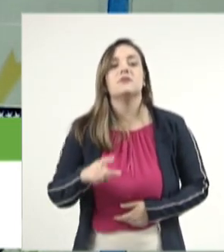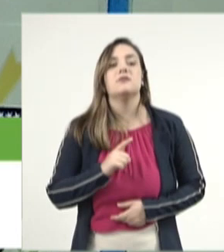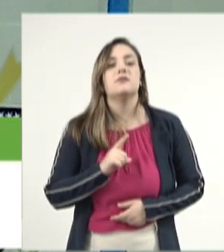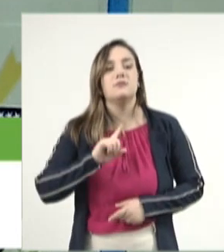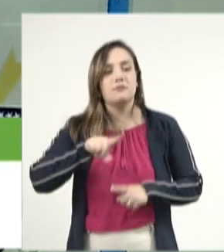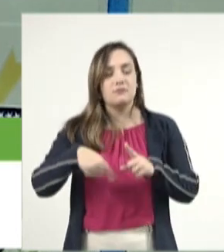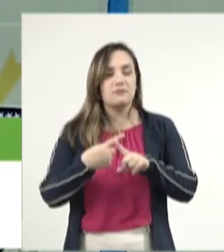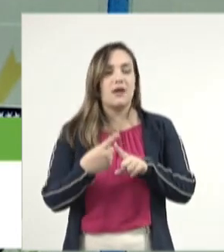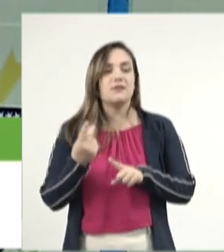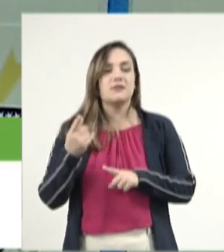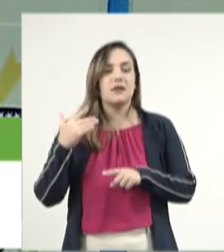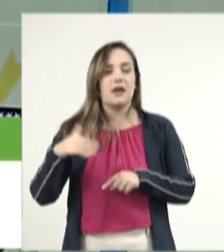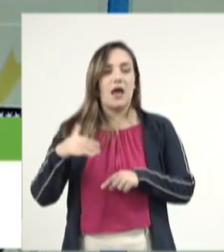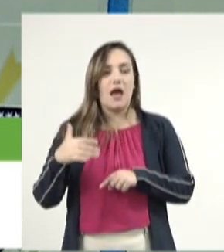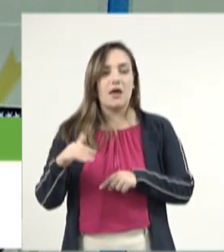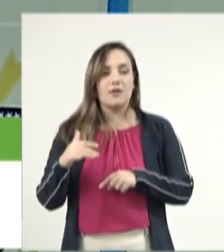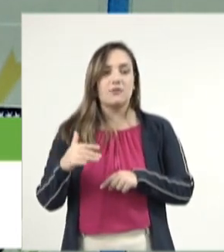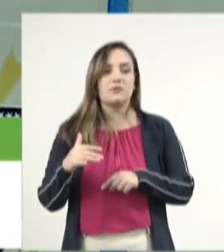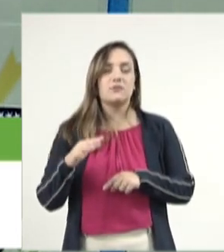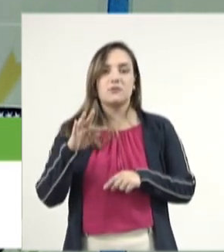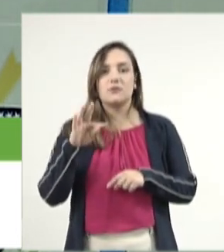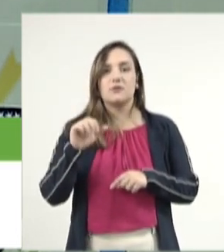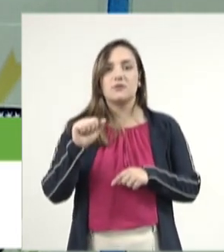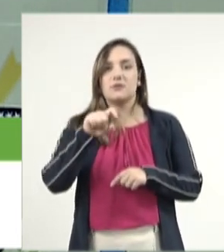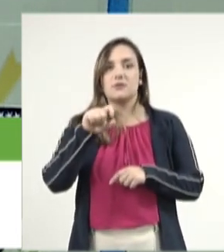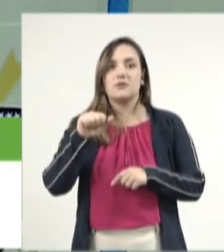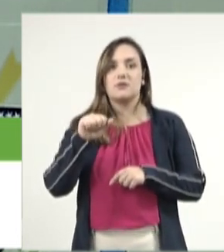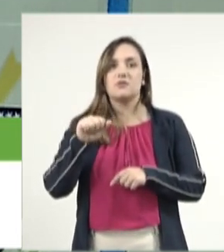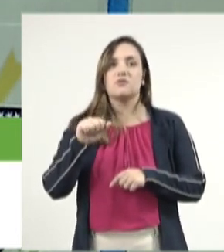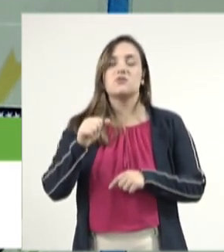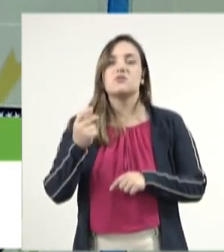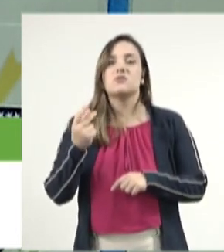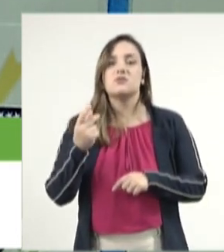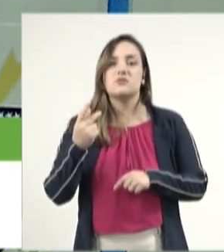quem compra na internet, nessa simulação que a gente fez, R$